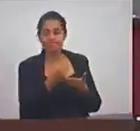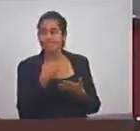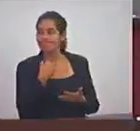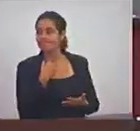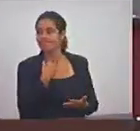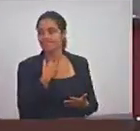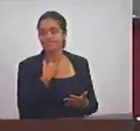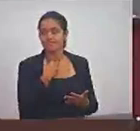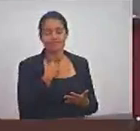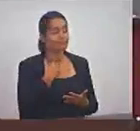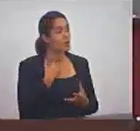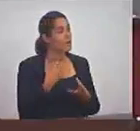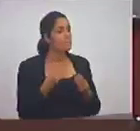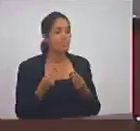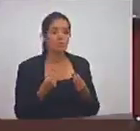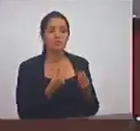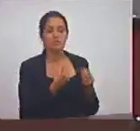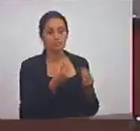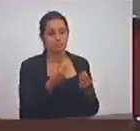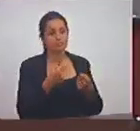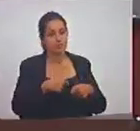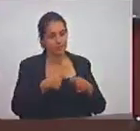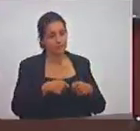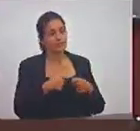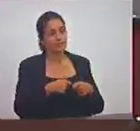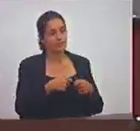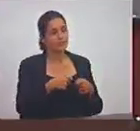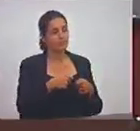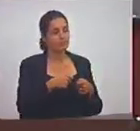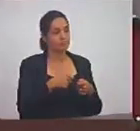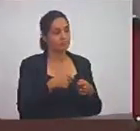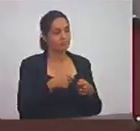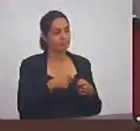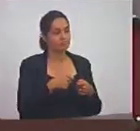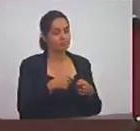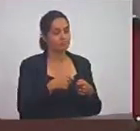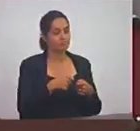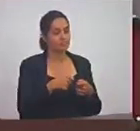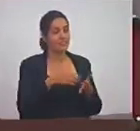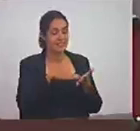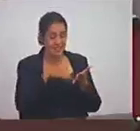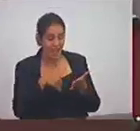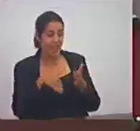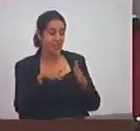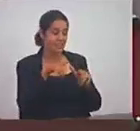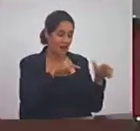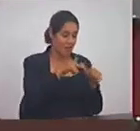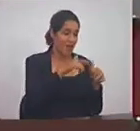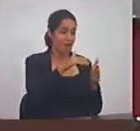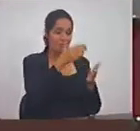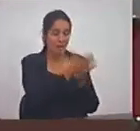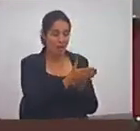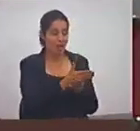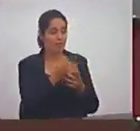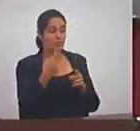gente precisando de emprego, tem mãe dizendo que vai ter que sair do emprego, porque não tem aonde deixar sua criança. Então, fica aqui também a nossa cobrança